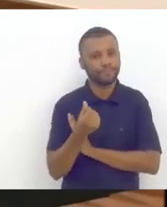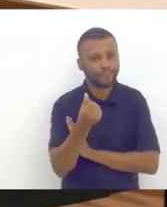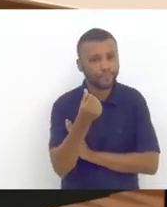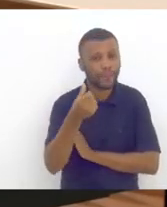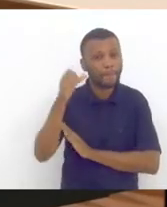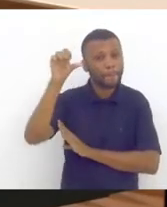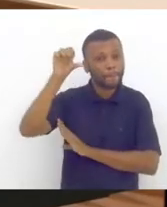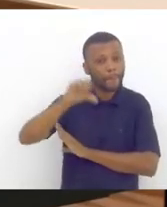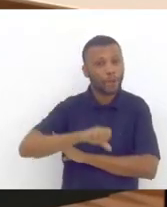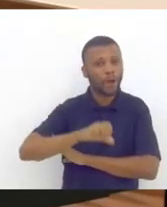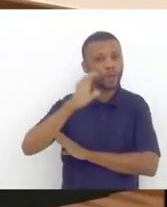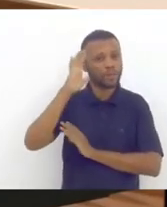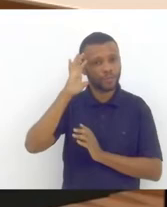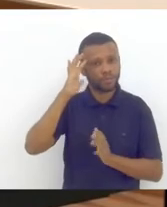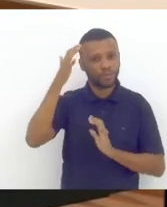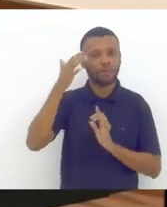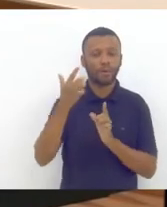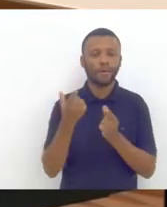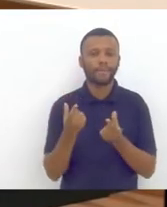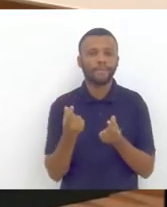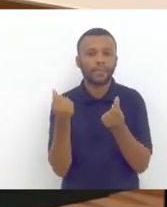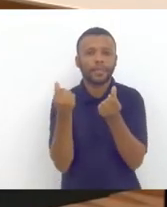situação, digamos assim, em uma situação financeira